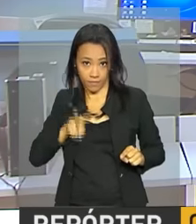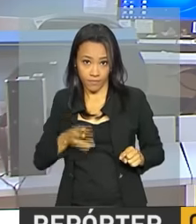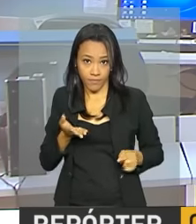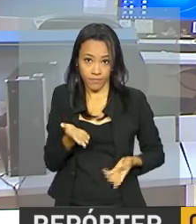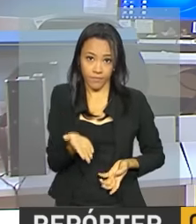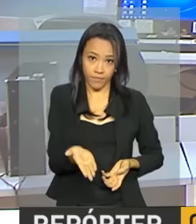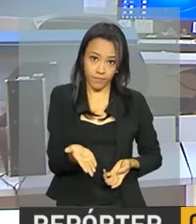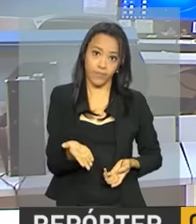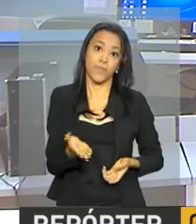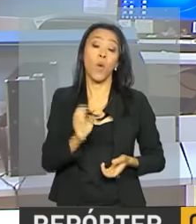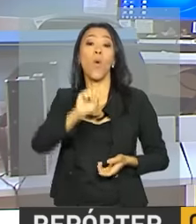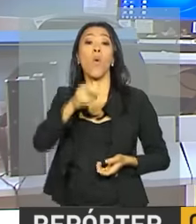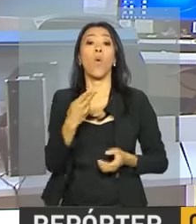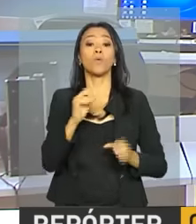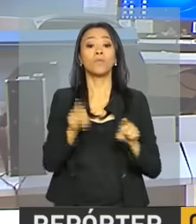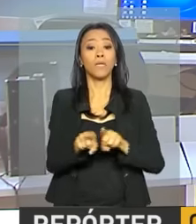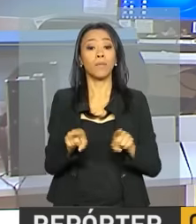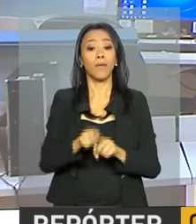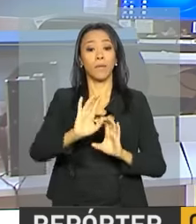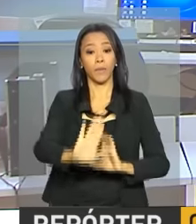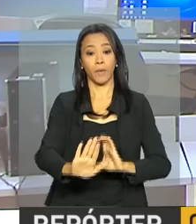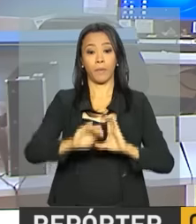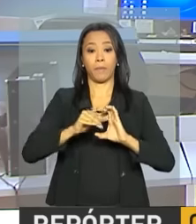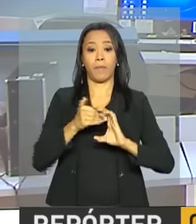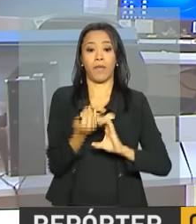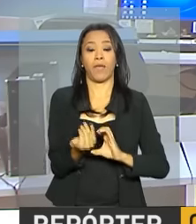616161 ou pelo e-mail